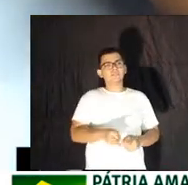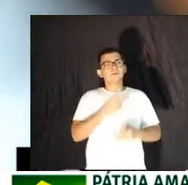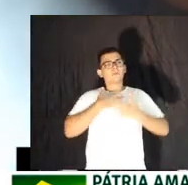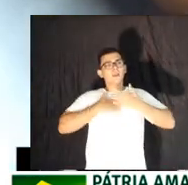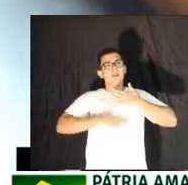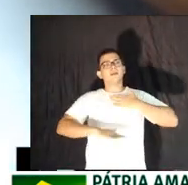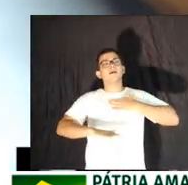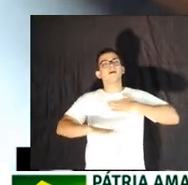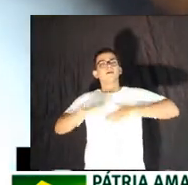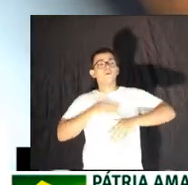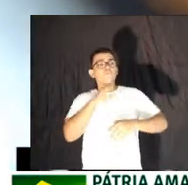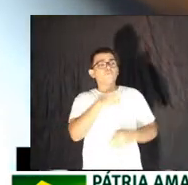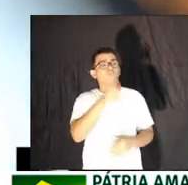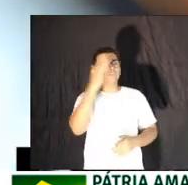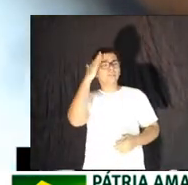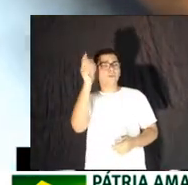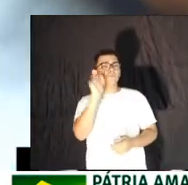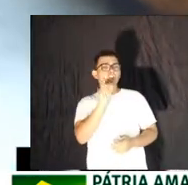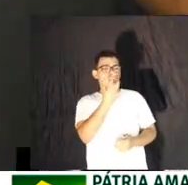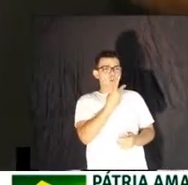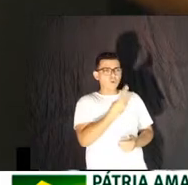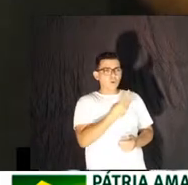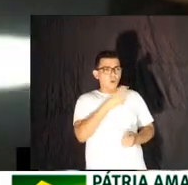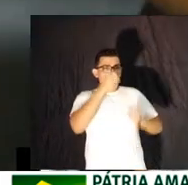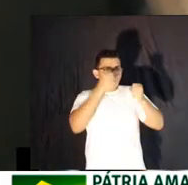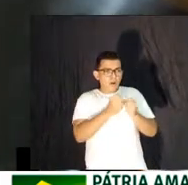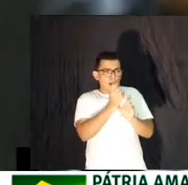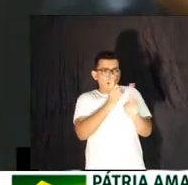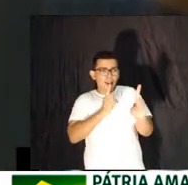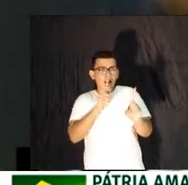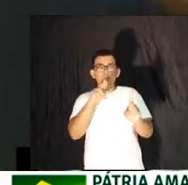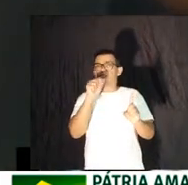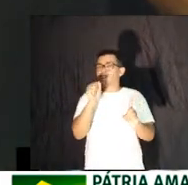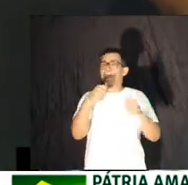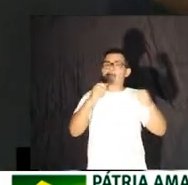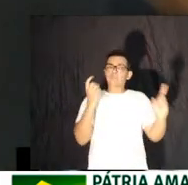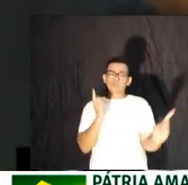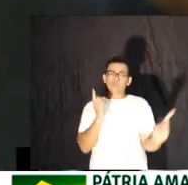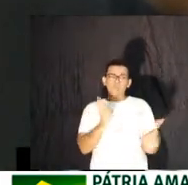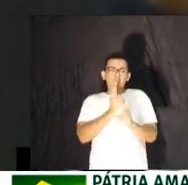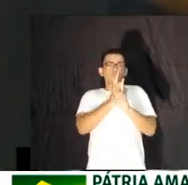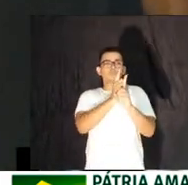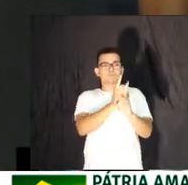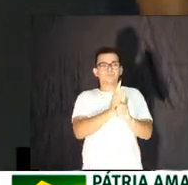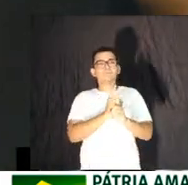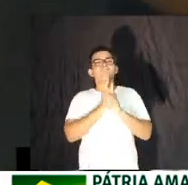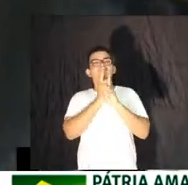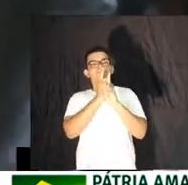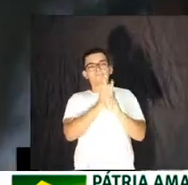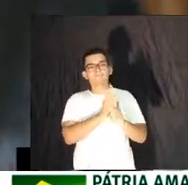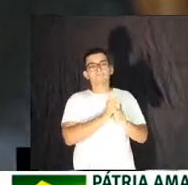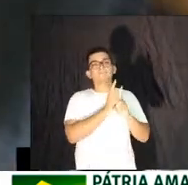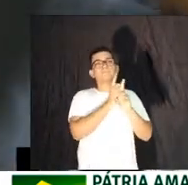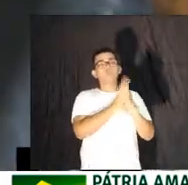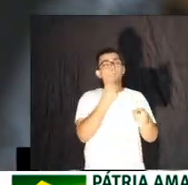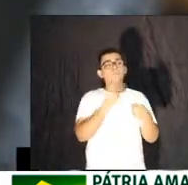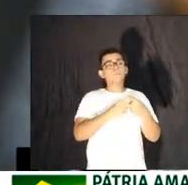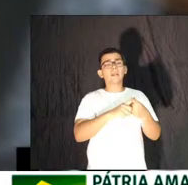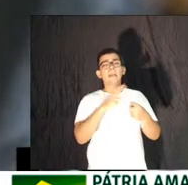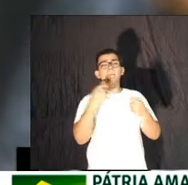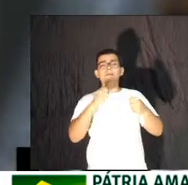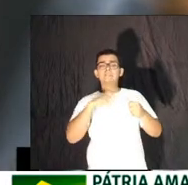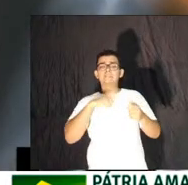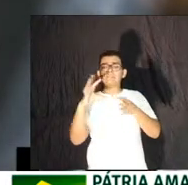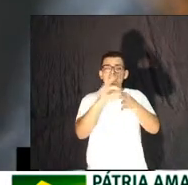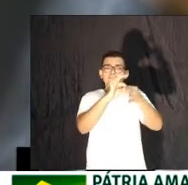Cê sabe que a gente não tem moral pra viver longe um do outro. Como se duas facas